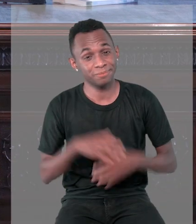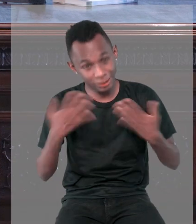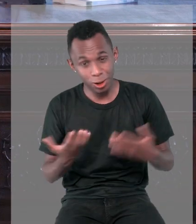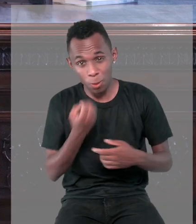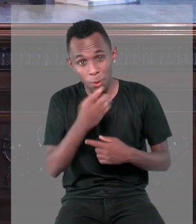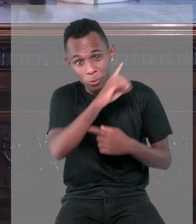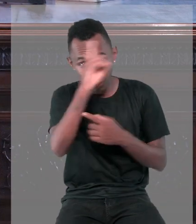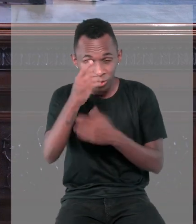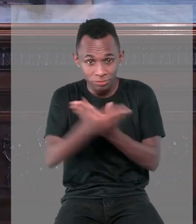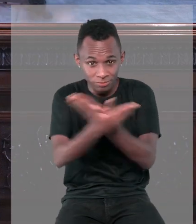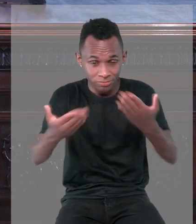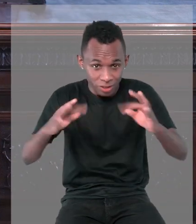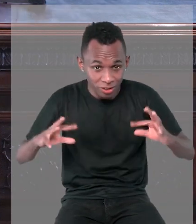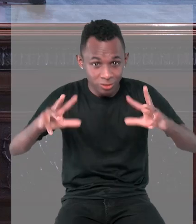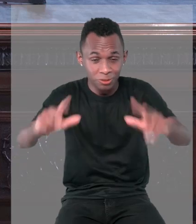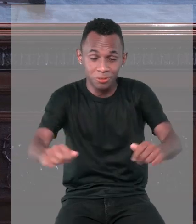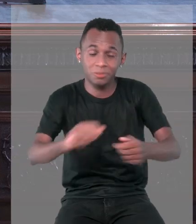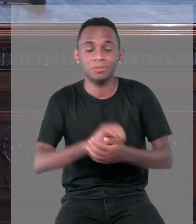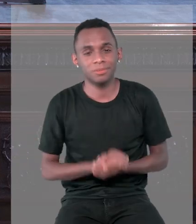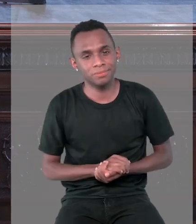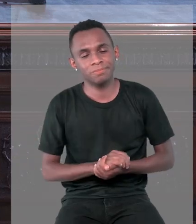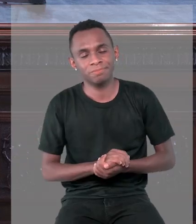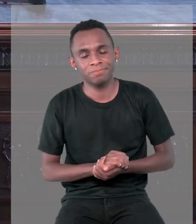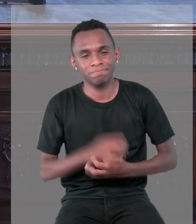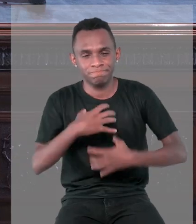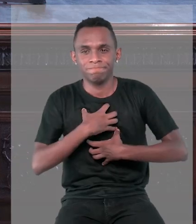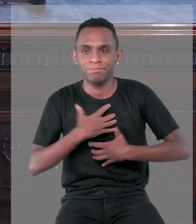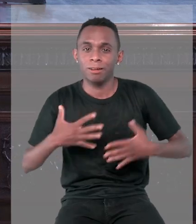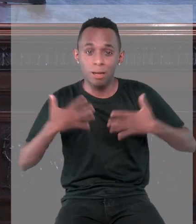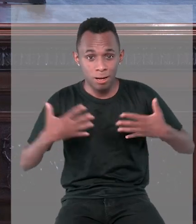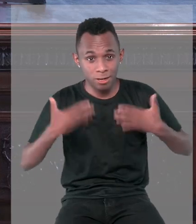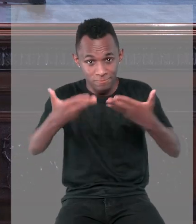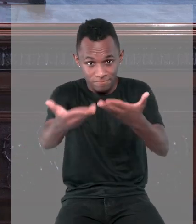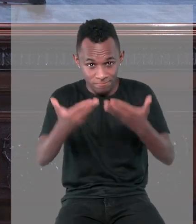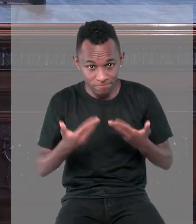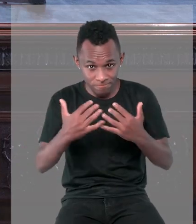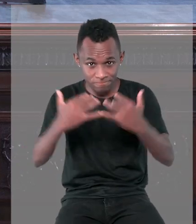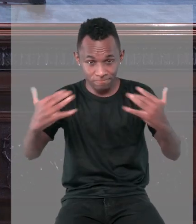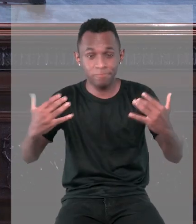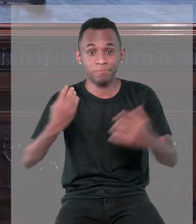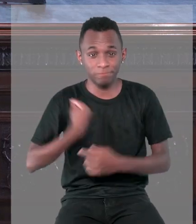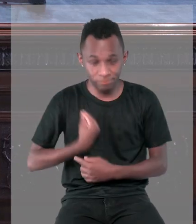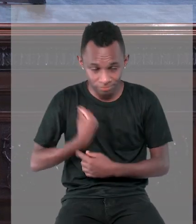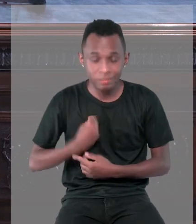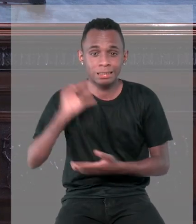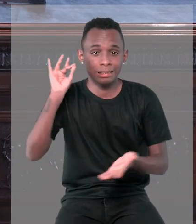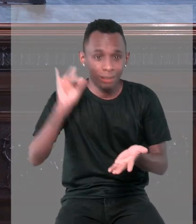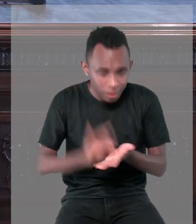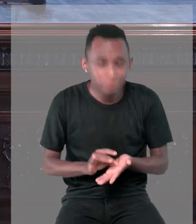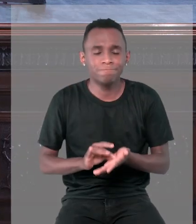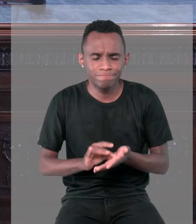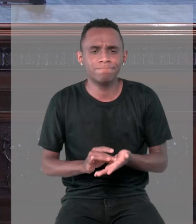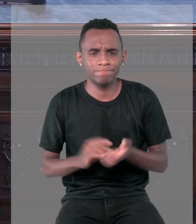Bom dia a todos. Uma alegria enorme ter vocês aqui. Realmente, para